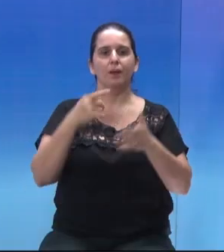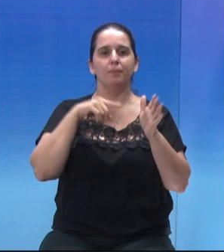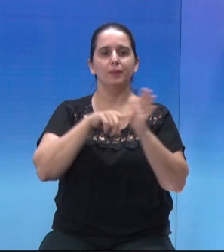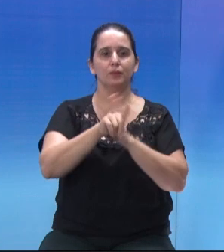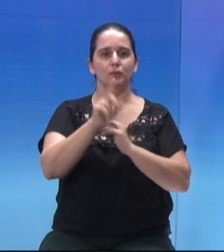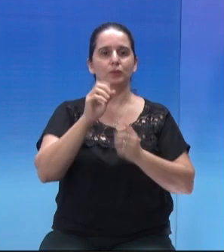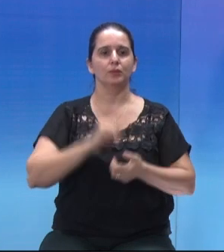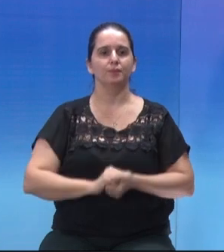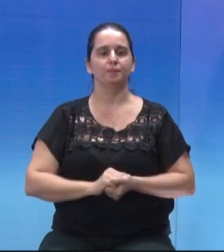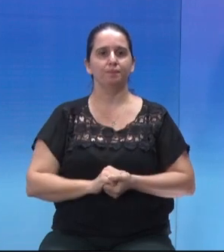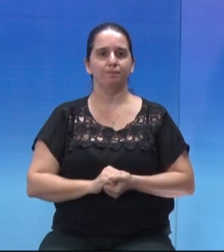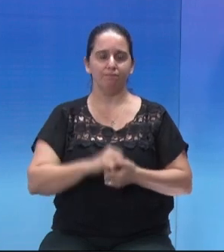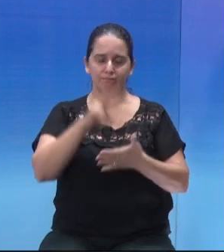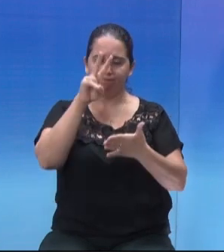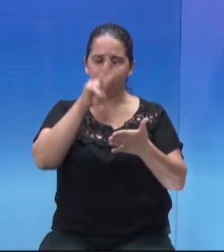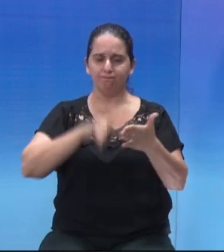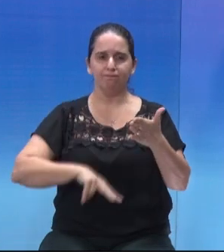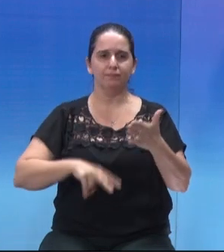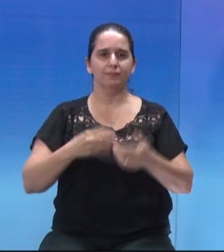Vamos continuar lendo lá.